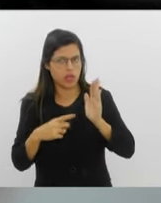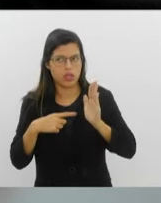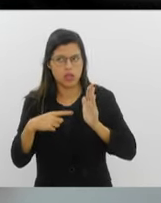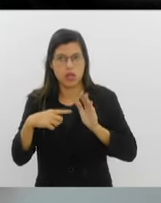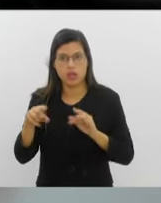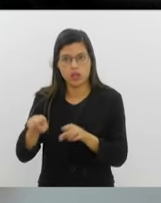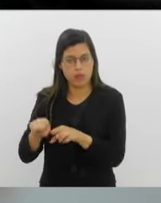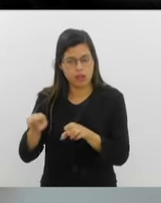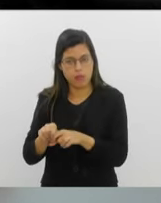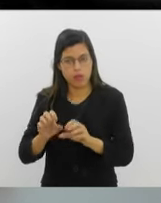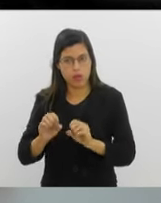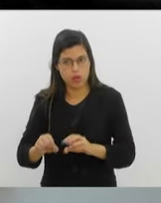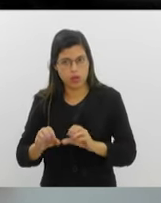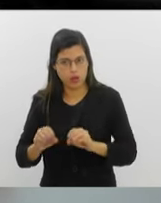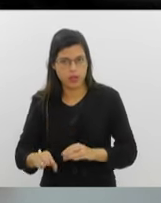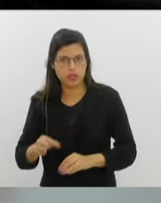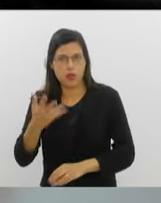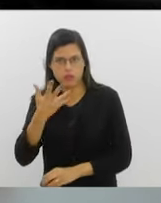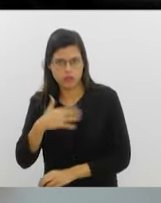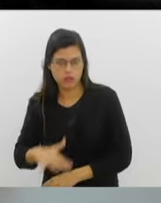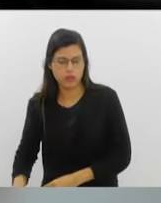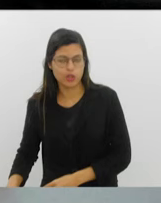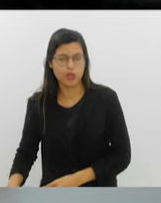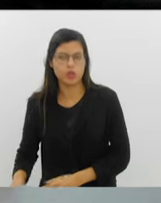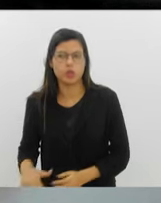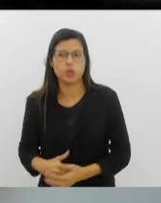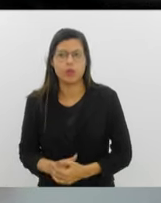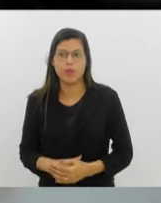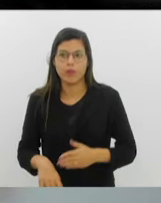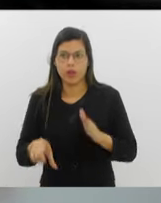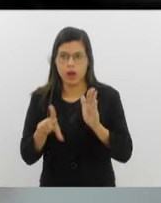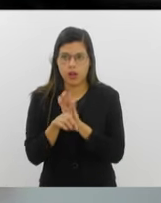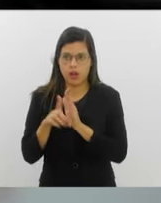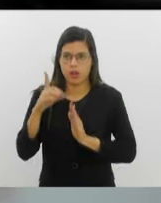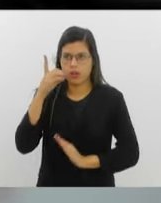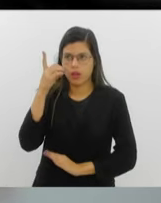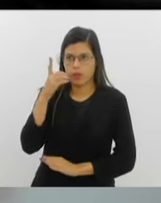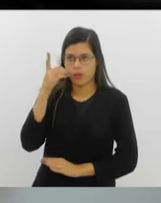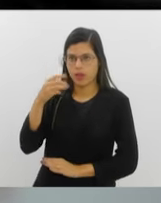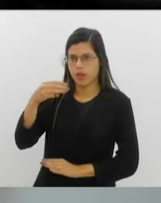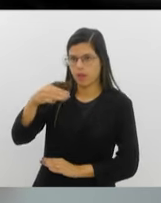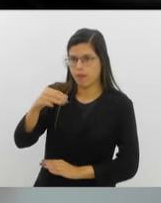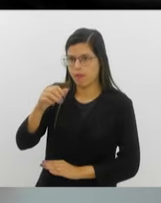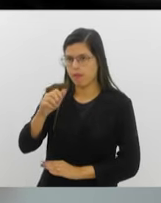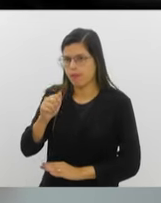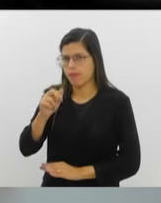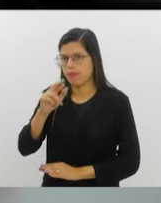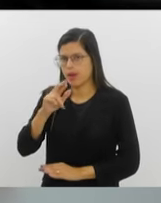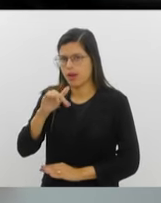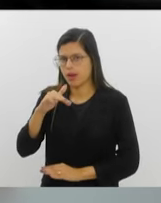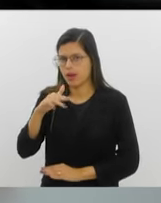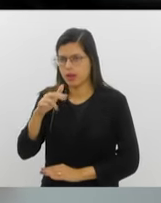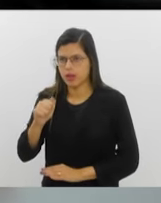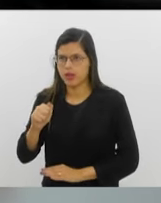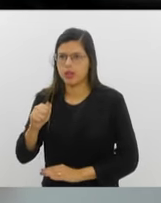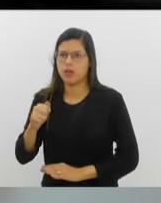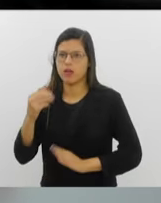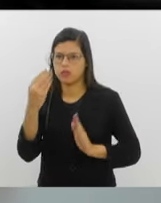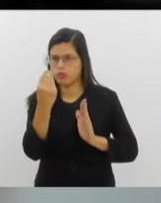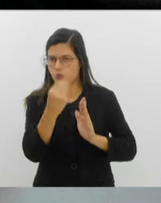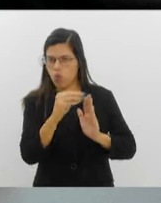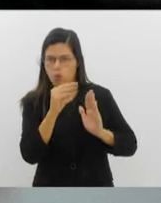educação infantil. Então, a lei da deputada Marina, como ela está tratando da inserção de conteúdo no sistema estadual de